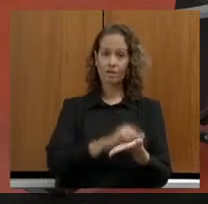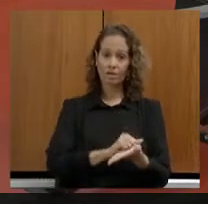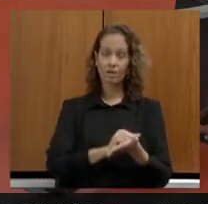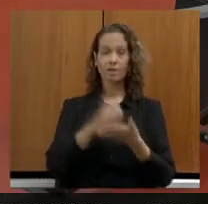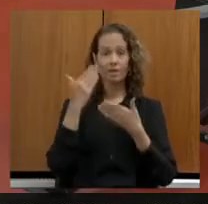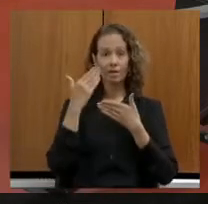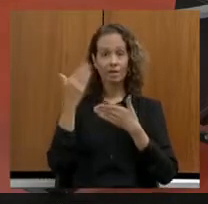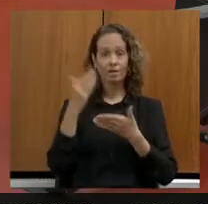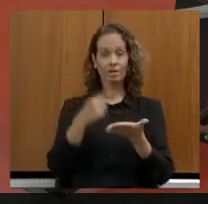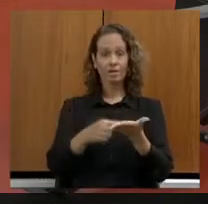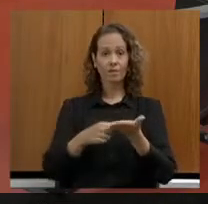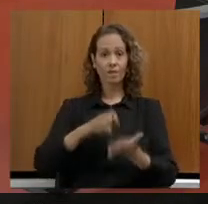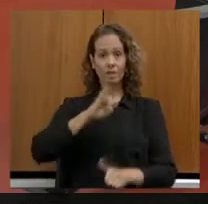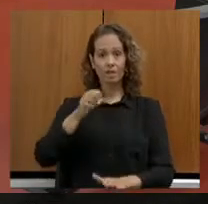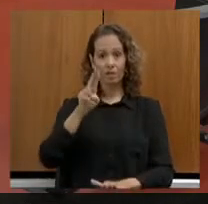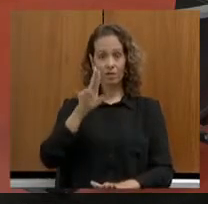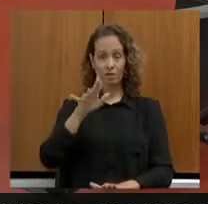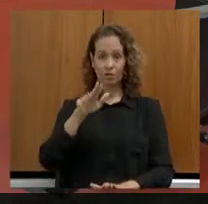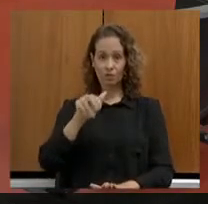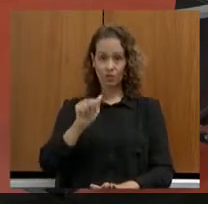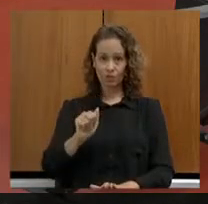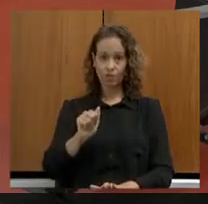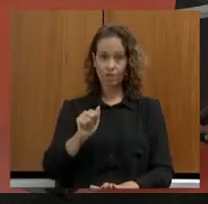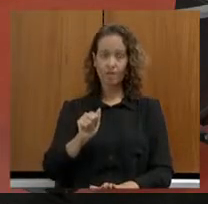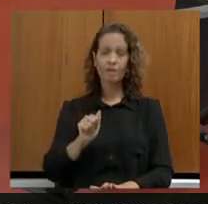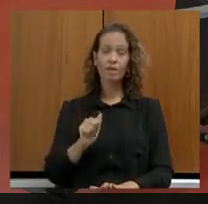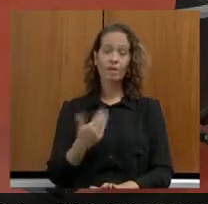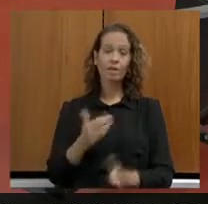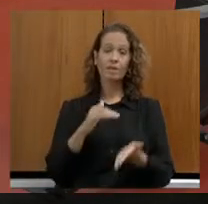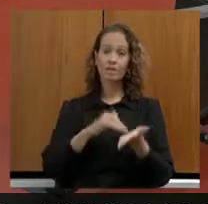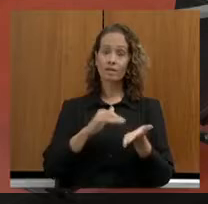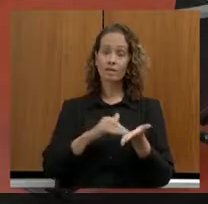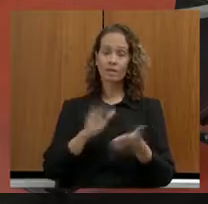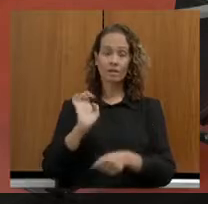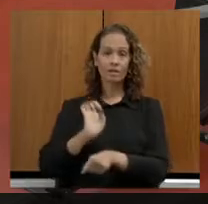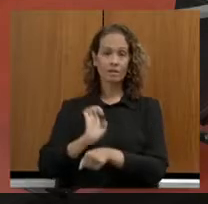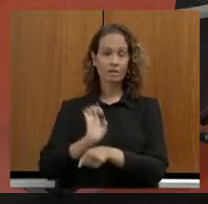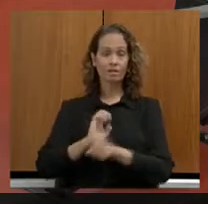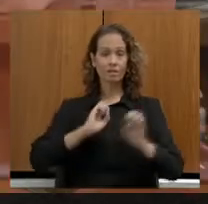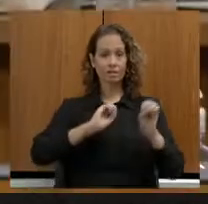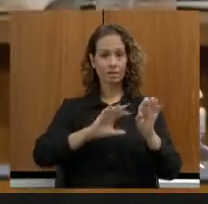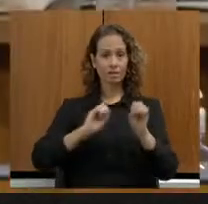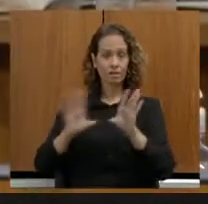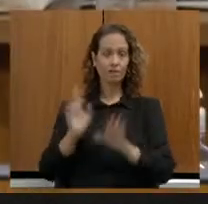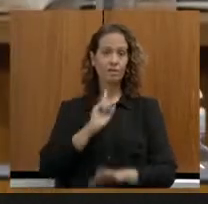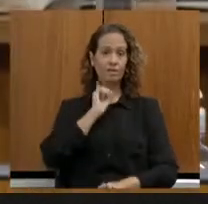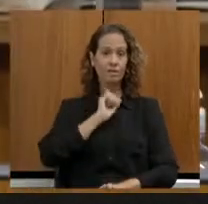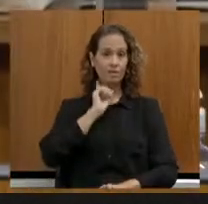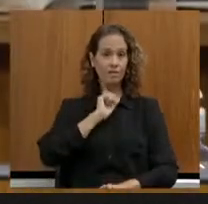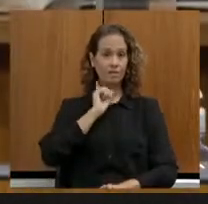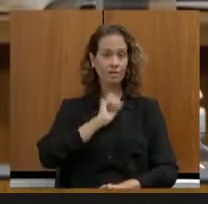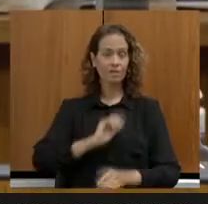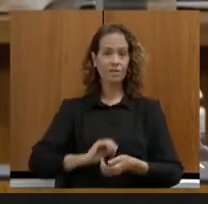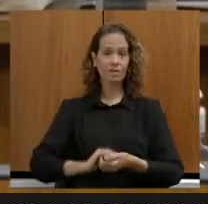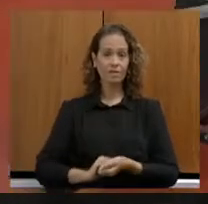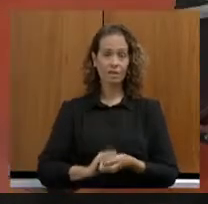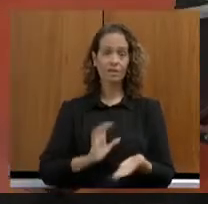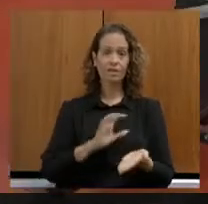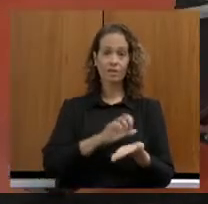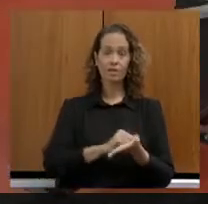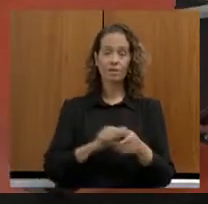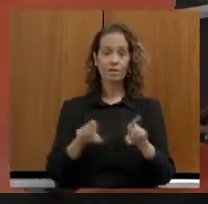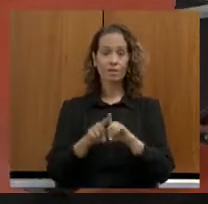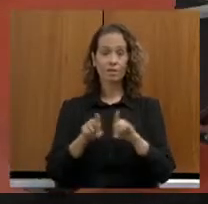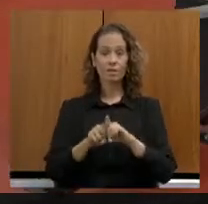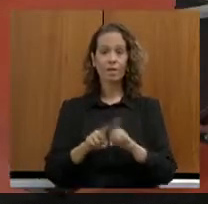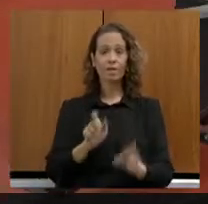presença da convidada a senhora Júlia Figueiredo goitacá Santana secretária de Estado da Educação de Minas Gerais registro também a